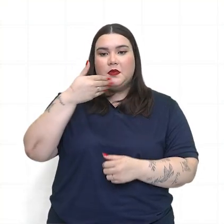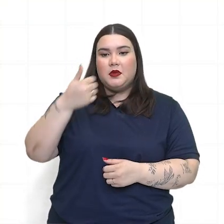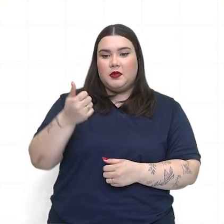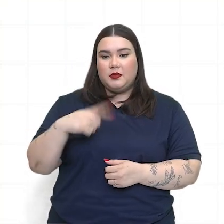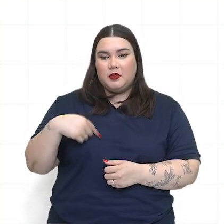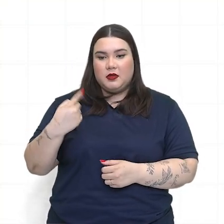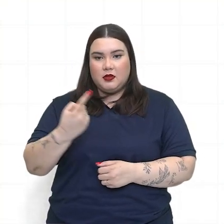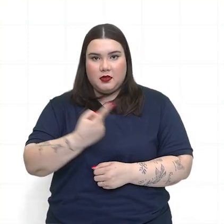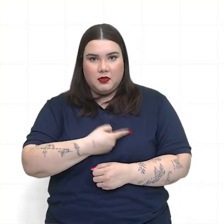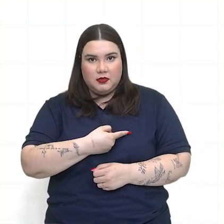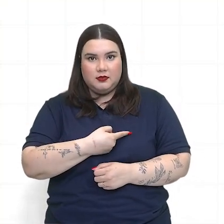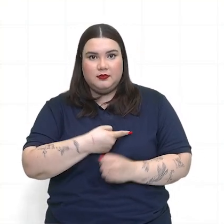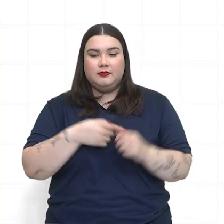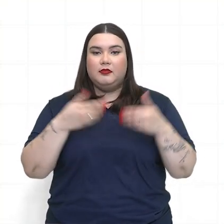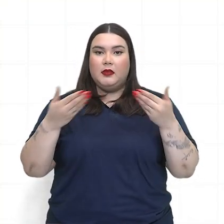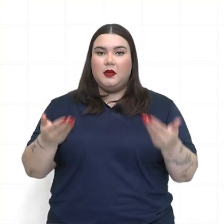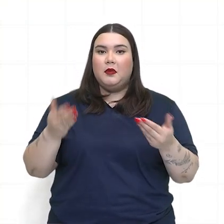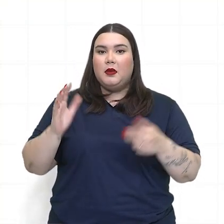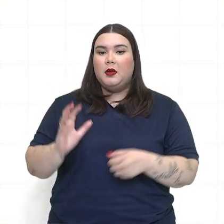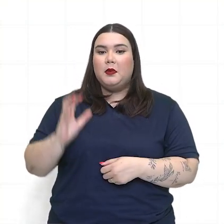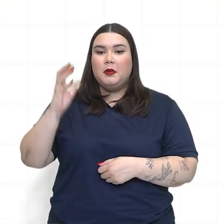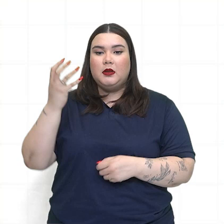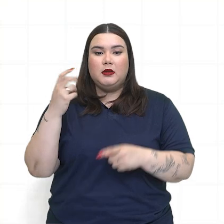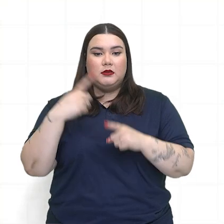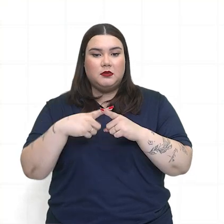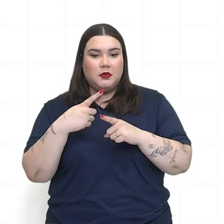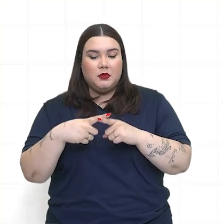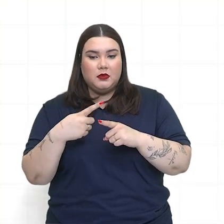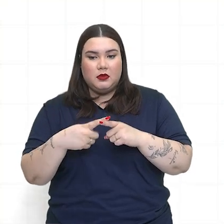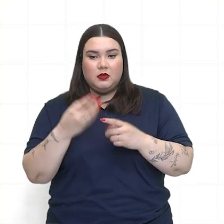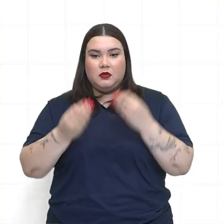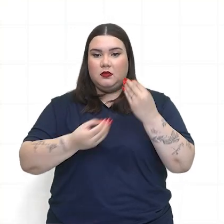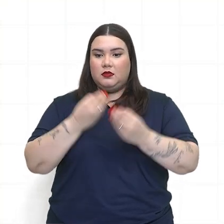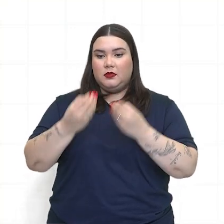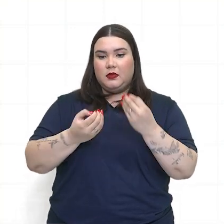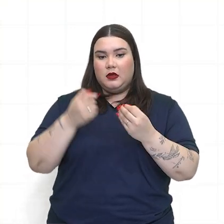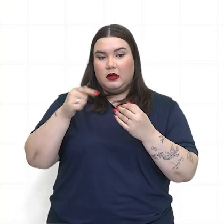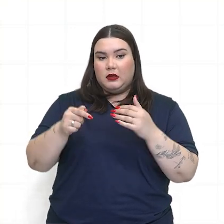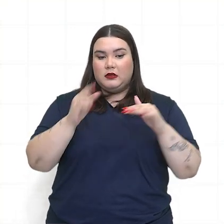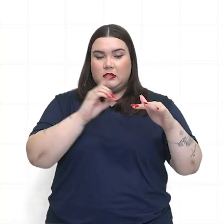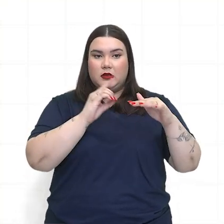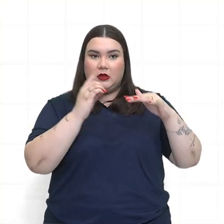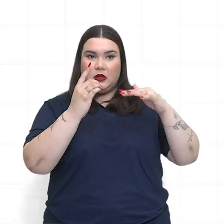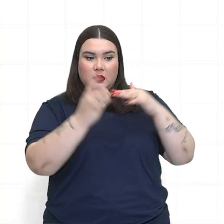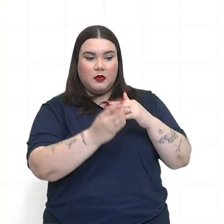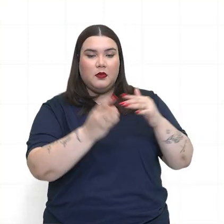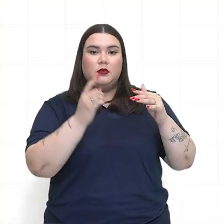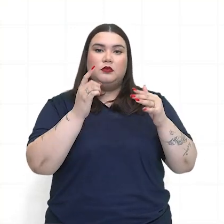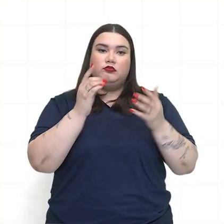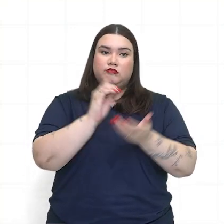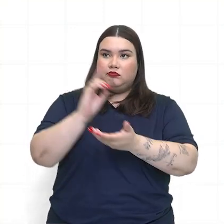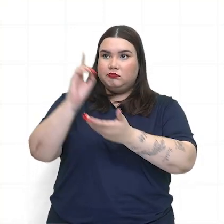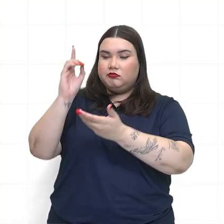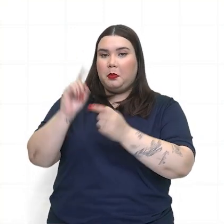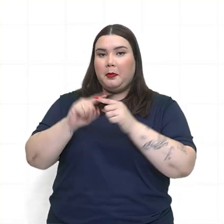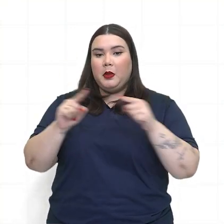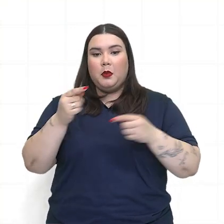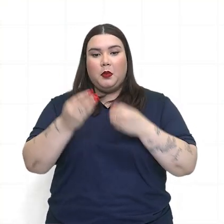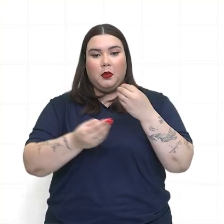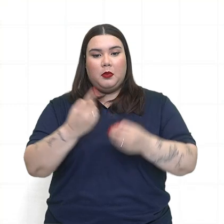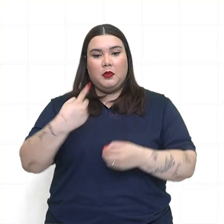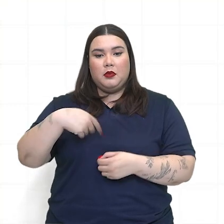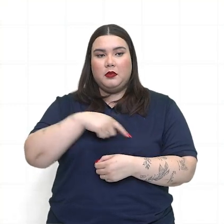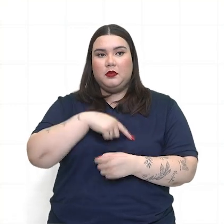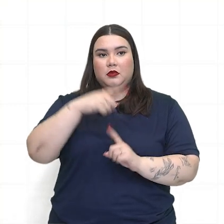nós. Né? E isso ocorre não somente com uma divindade, mas às vezes a nossa maneira de